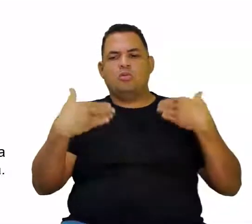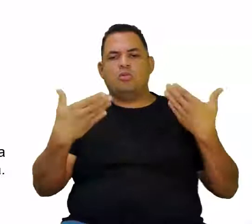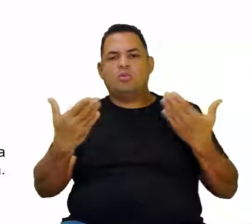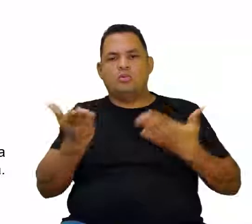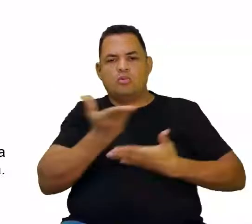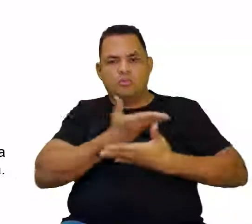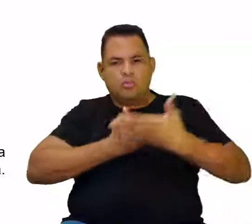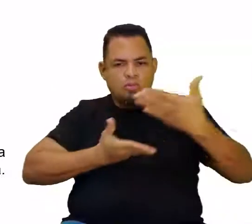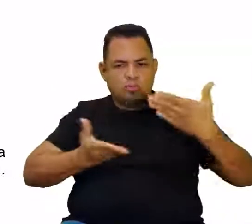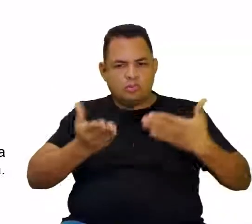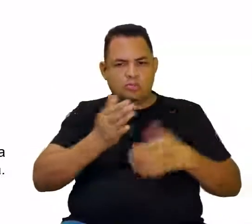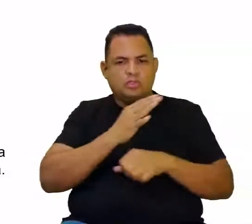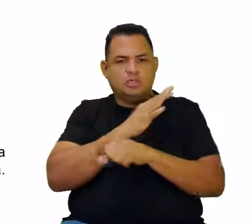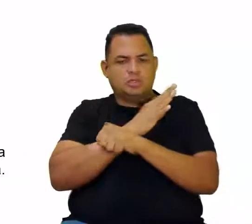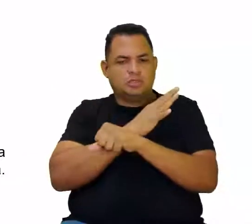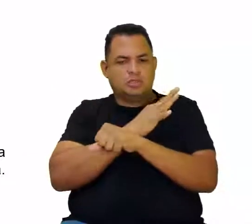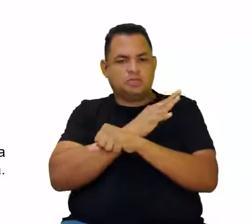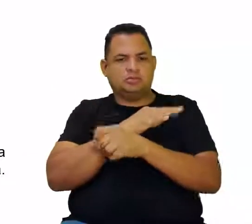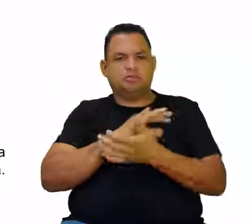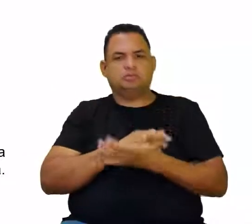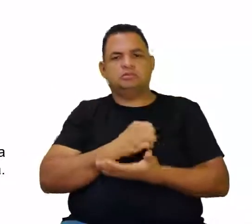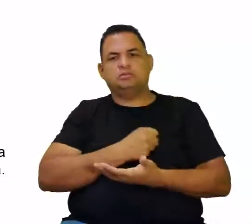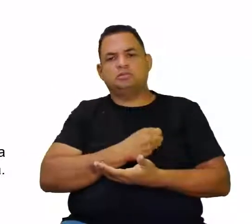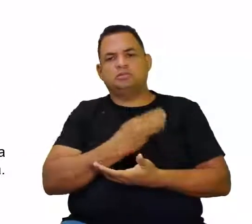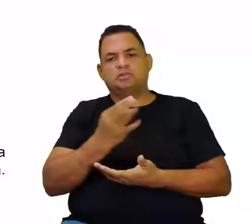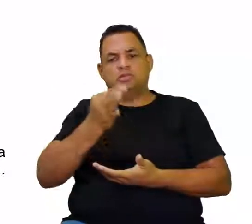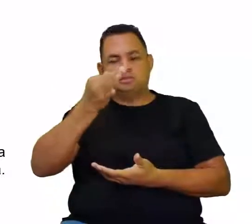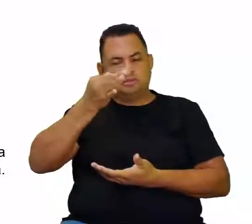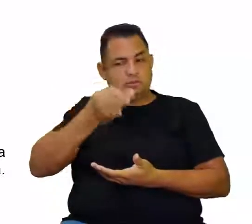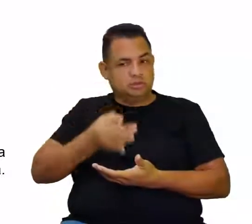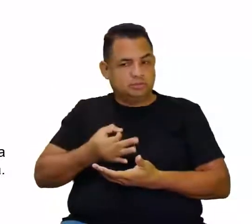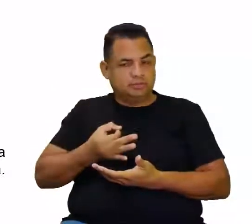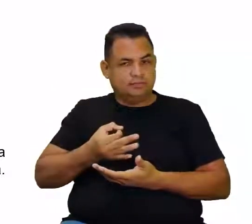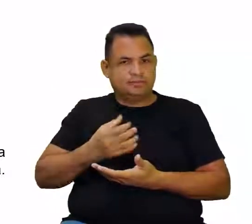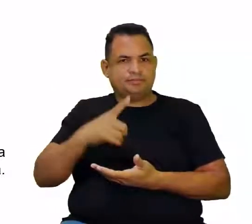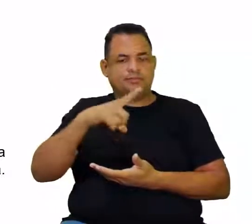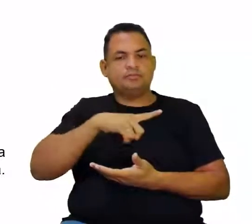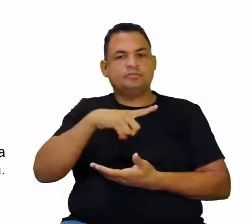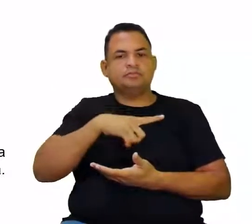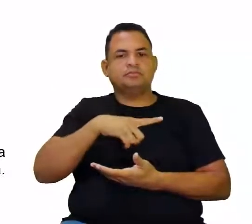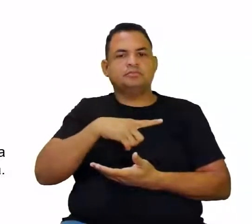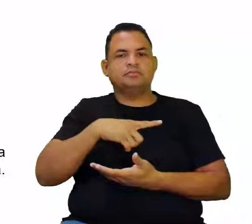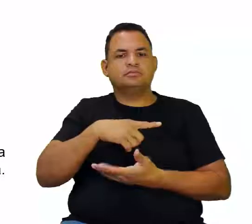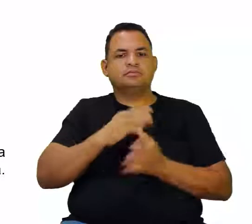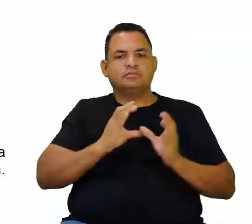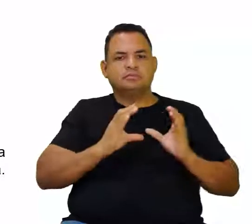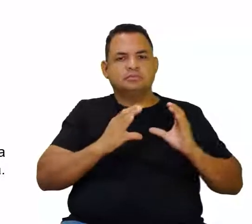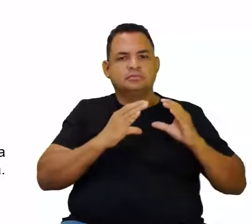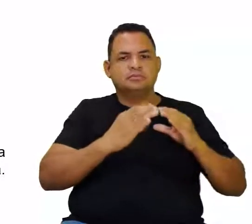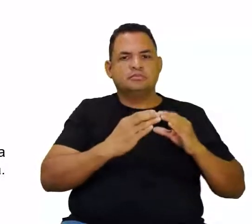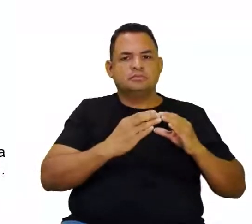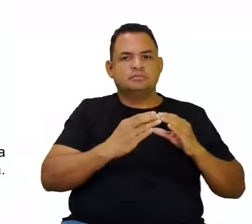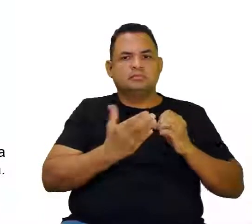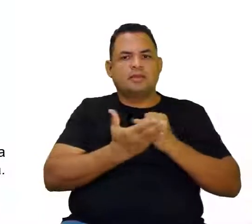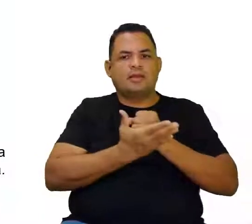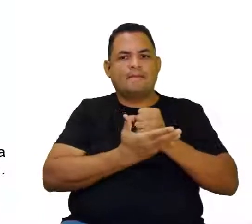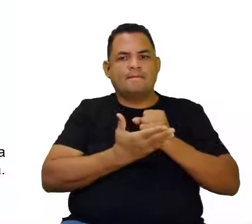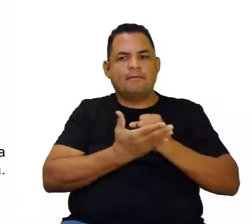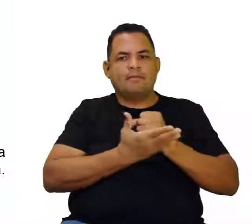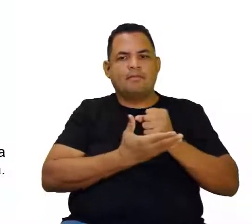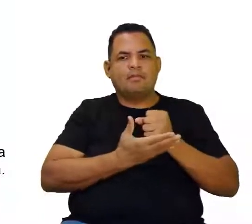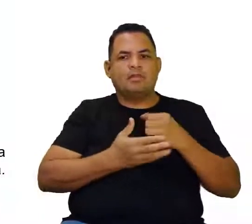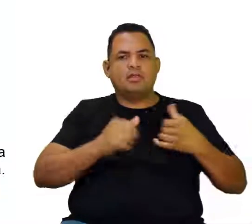interage com o ácido, uma quantidade correta, nós vamos ter o grupamento de maior